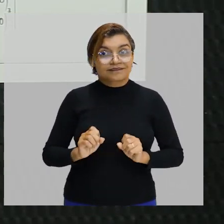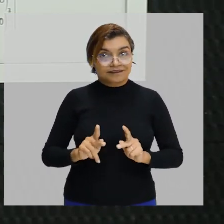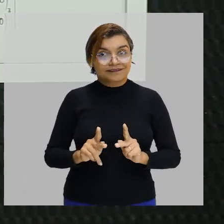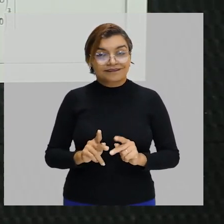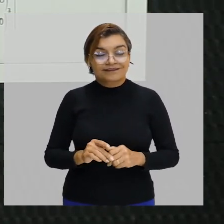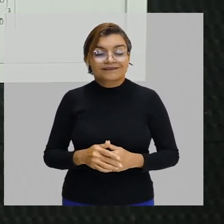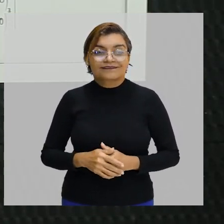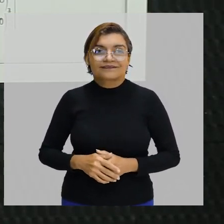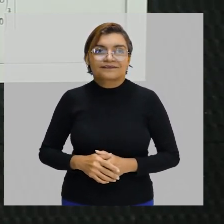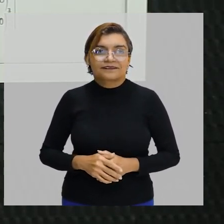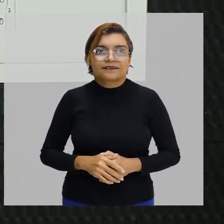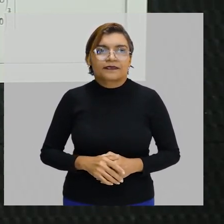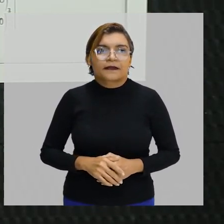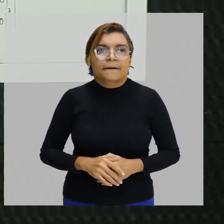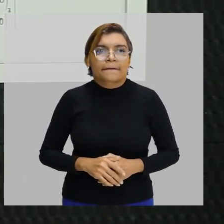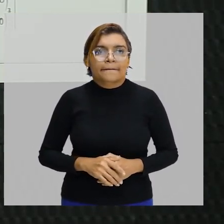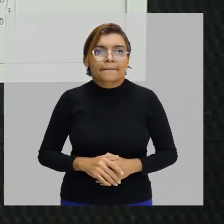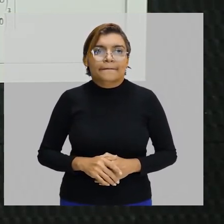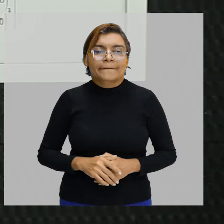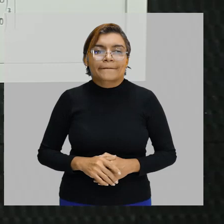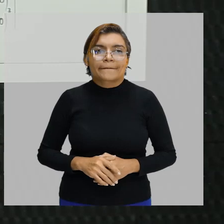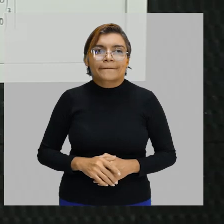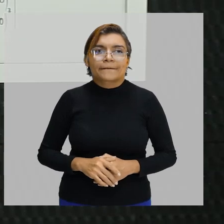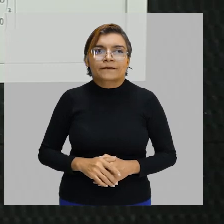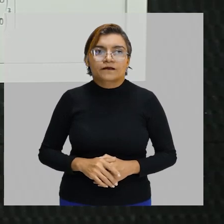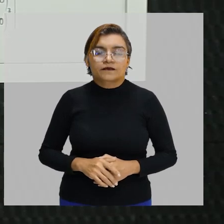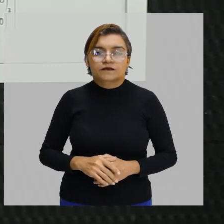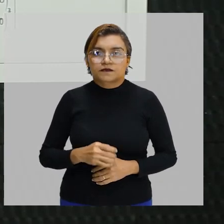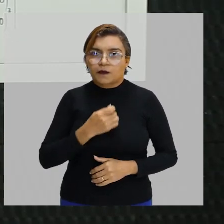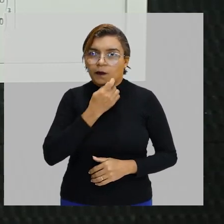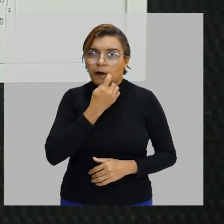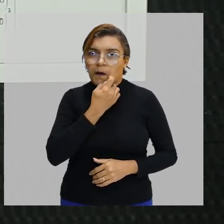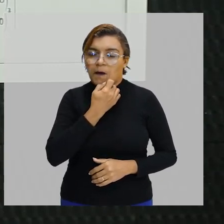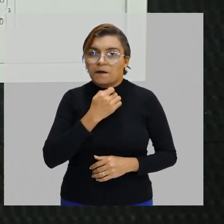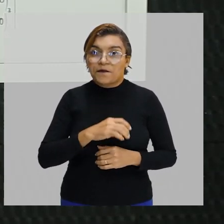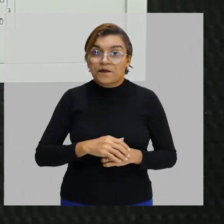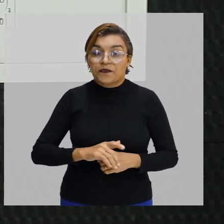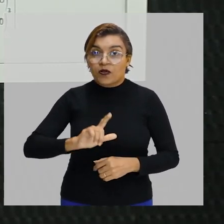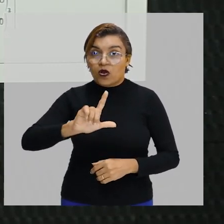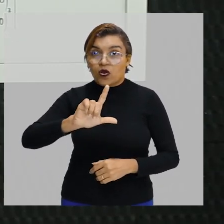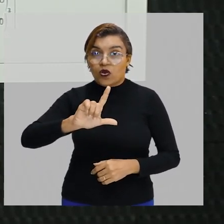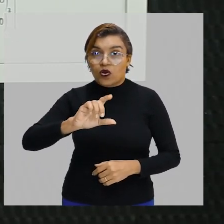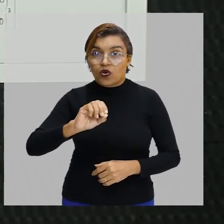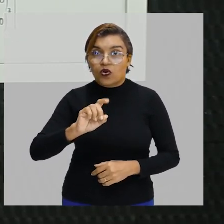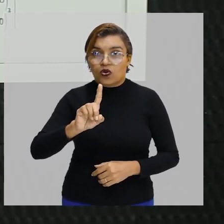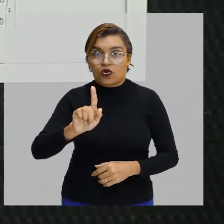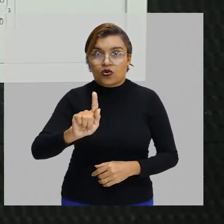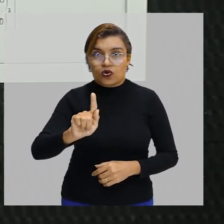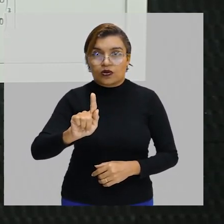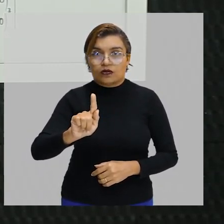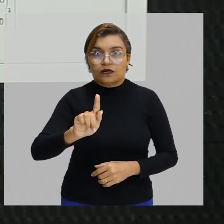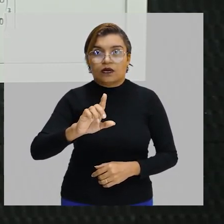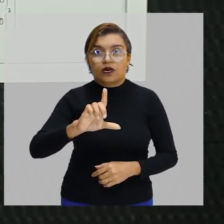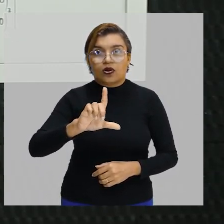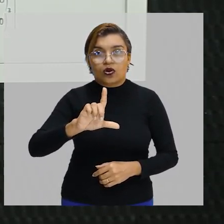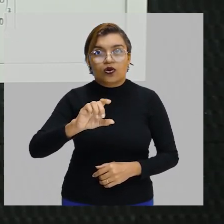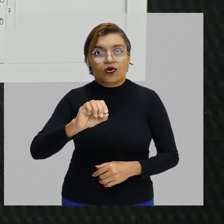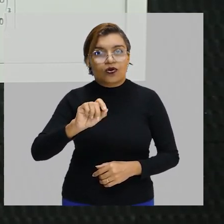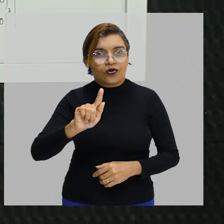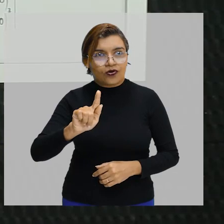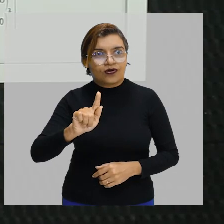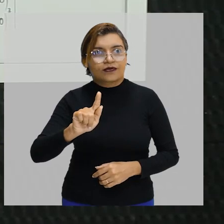Certo? E esse aqui, ó, log de 200 menos o log de 20, eu posso